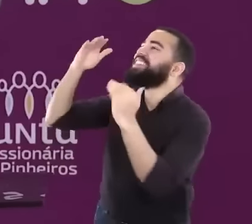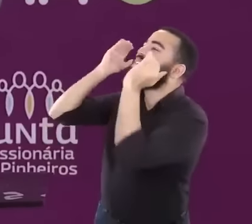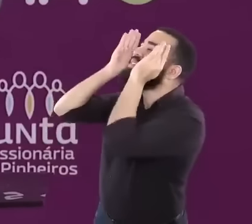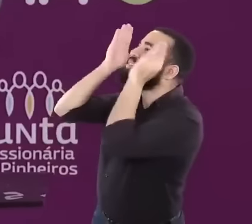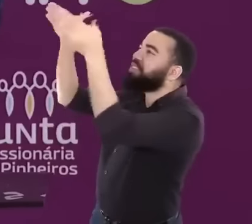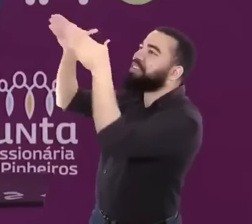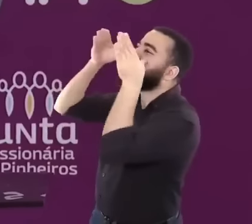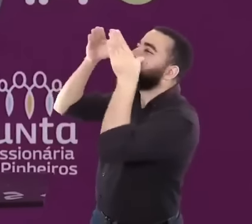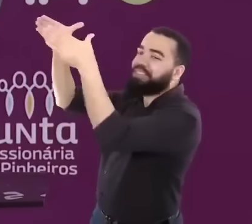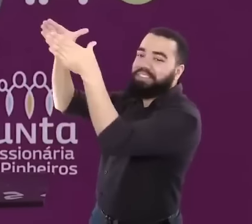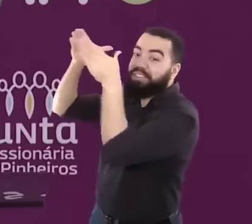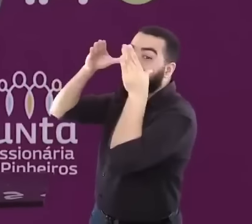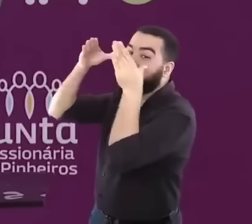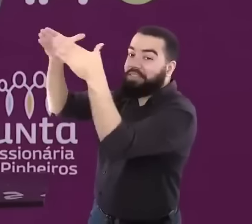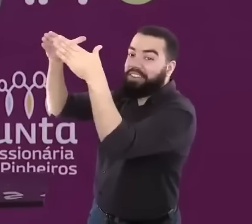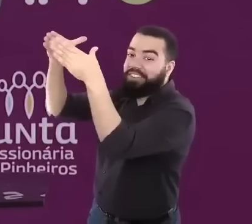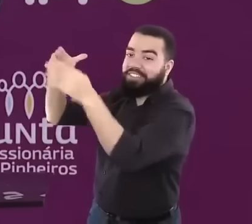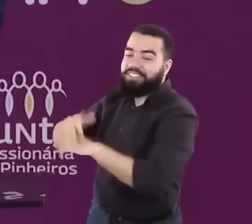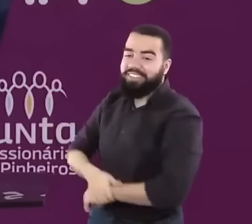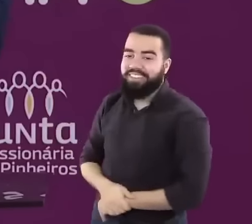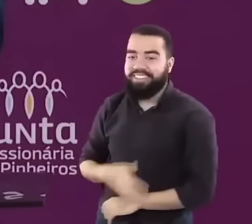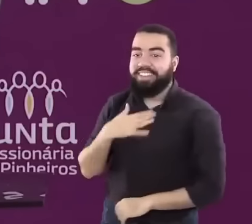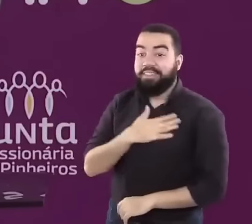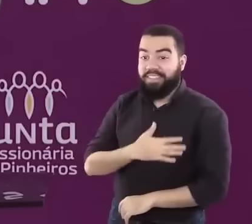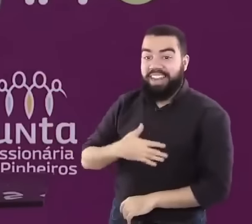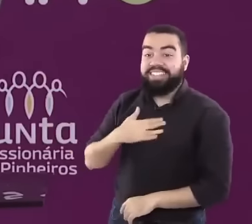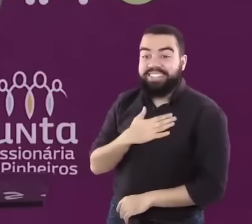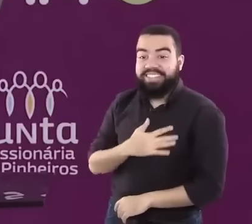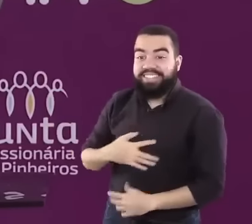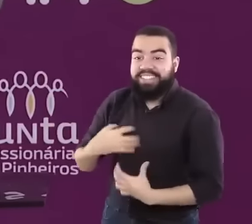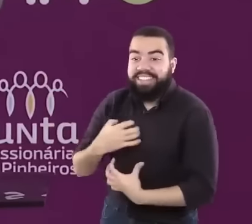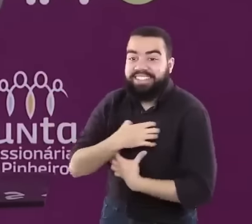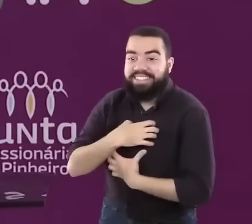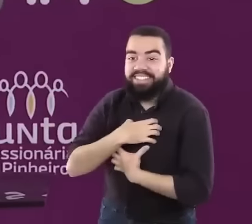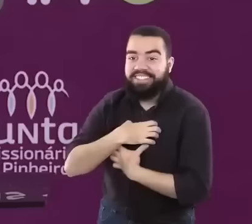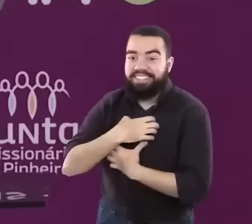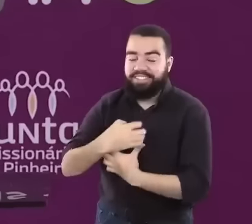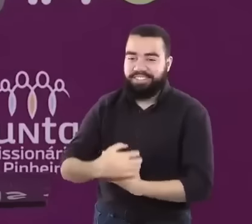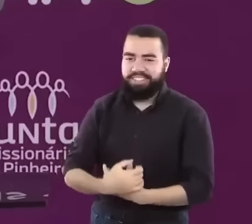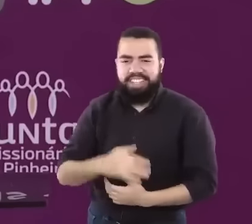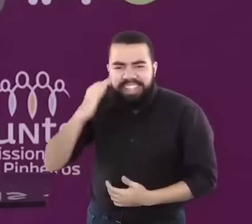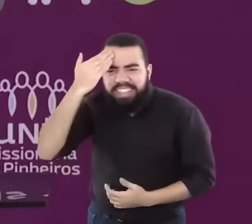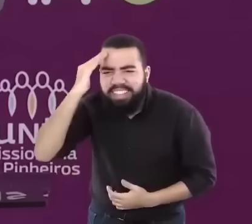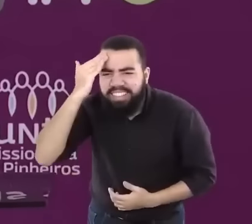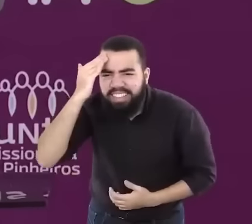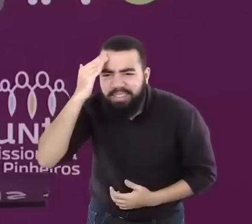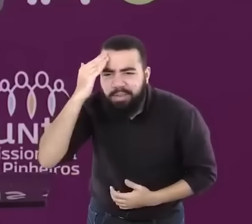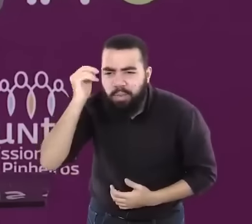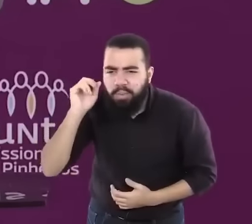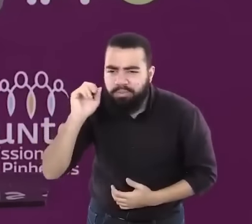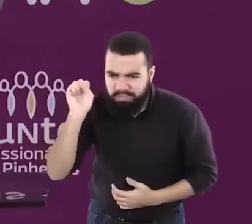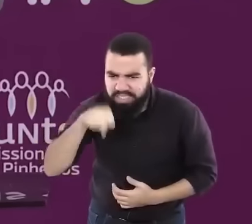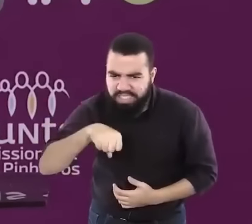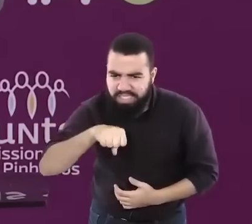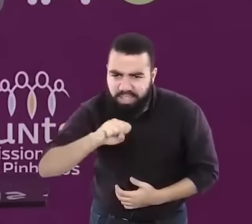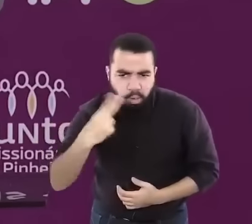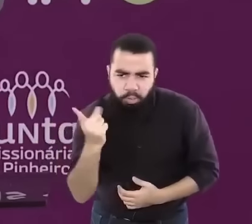senhor é o nosso agrado Vocês estão entendendo ou